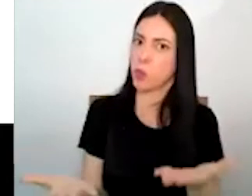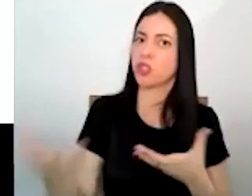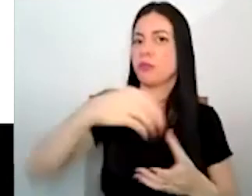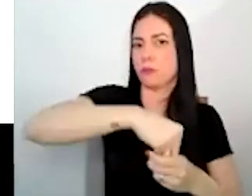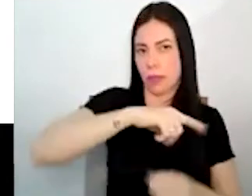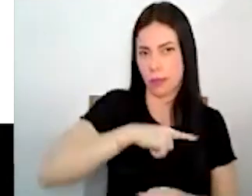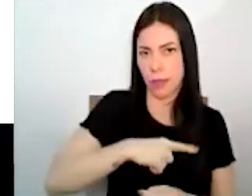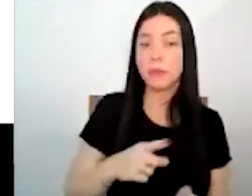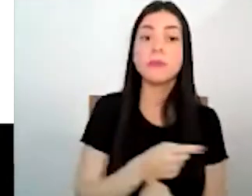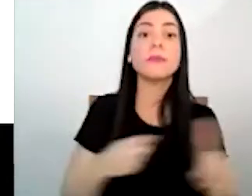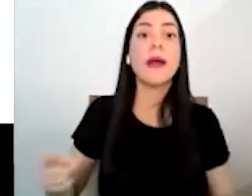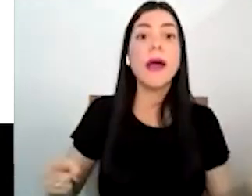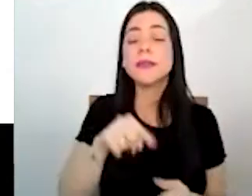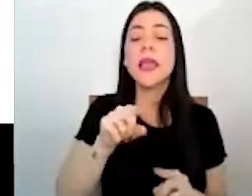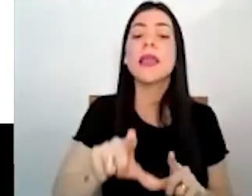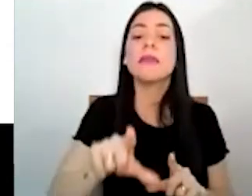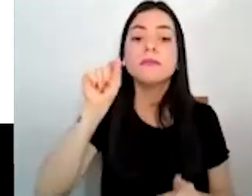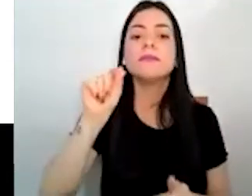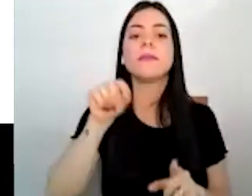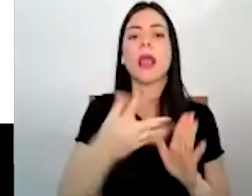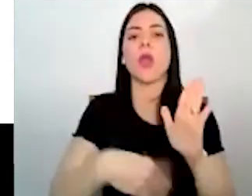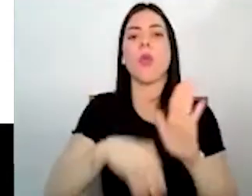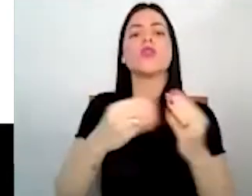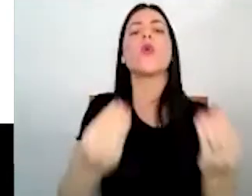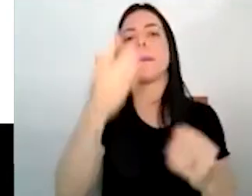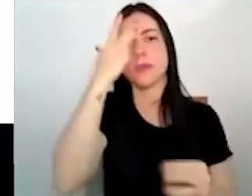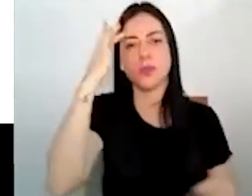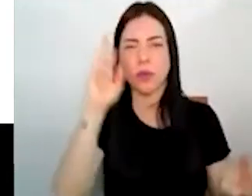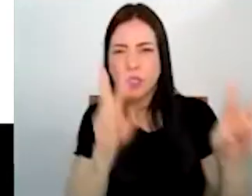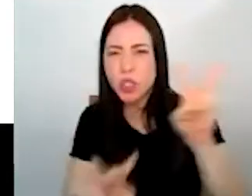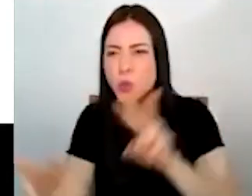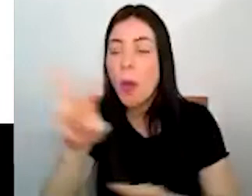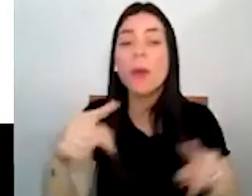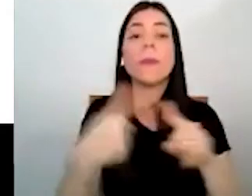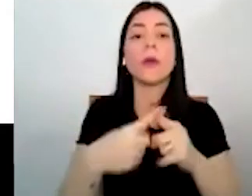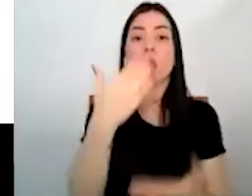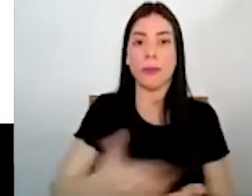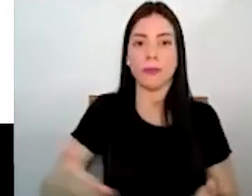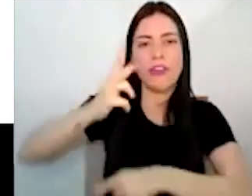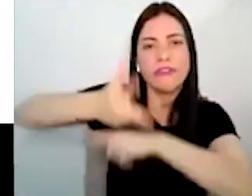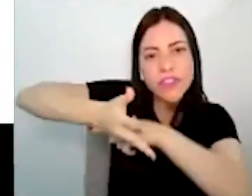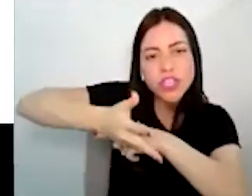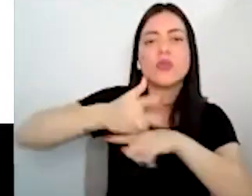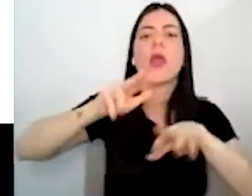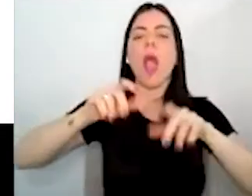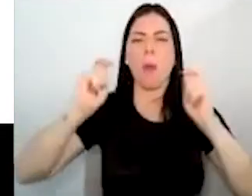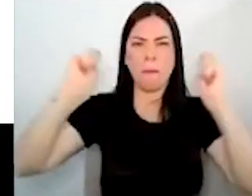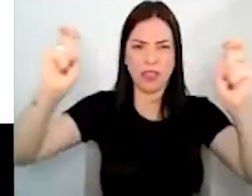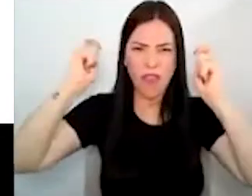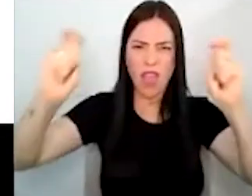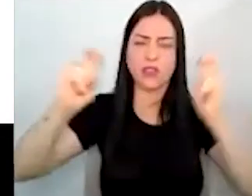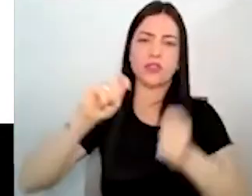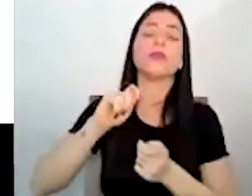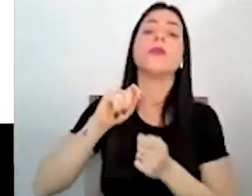gente, definindo a linguagem visual dessa cobertura, porque ela começava com um vídeo manifesto que apresentava quais eram as premissas para a